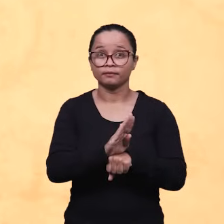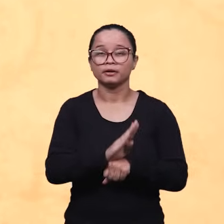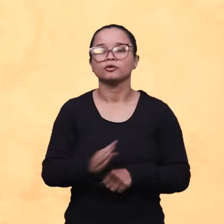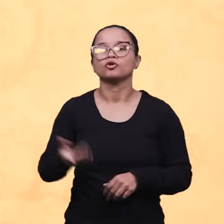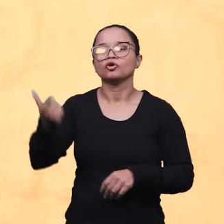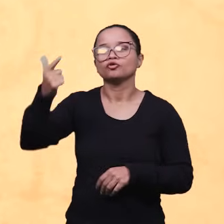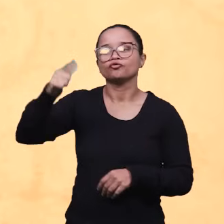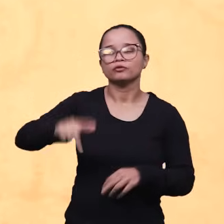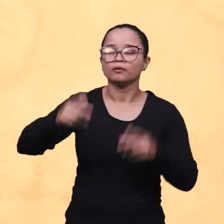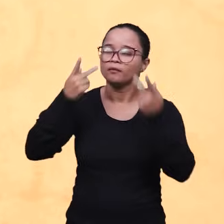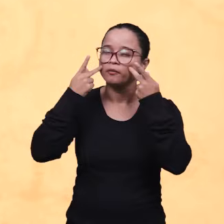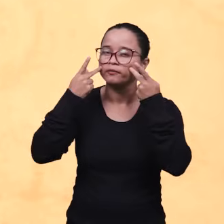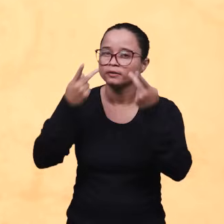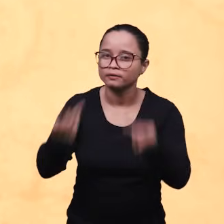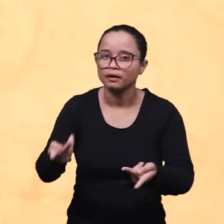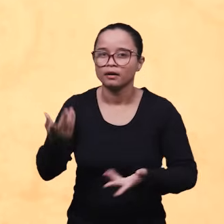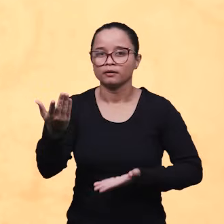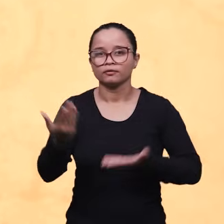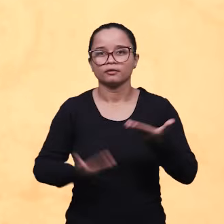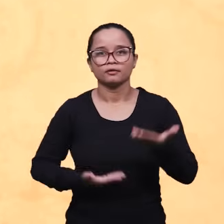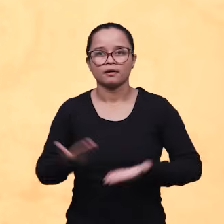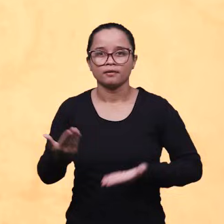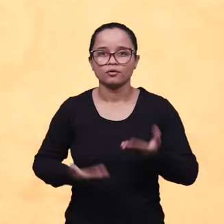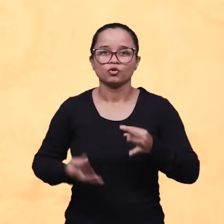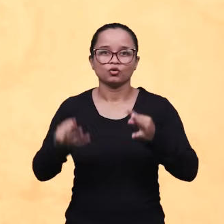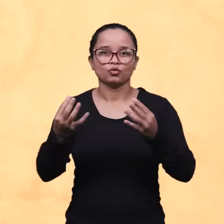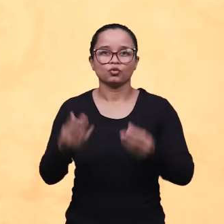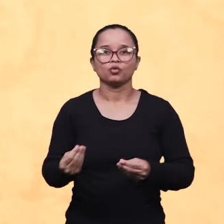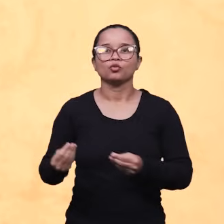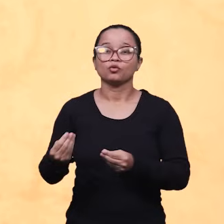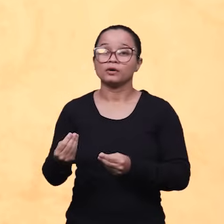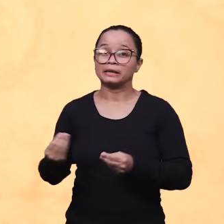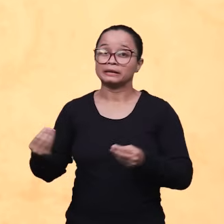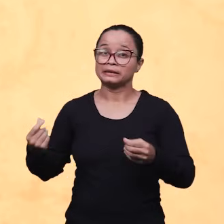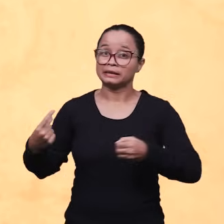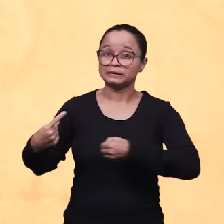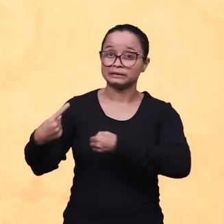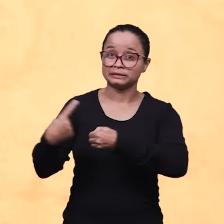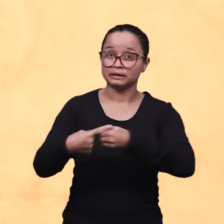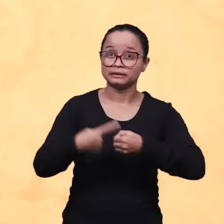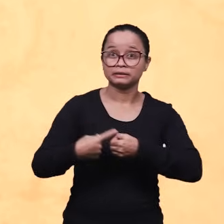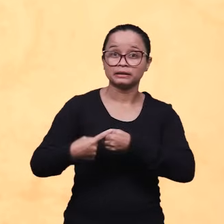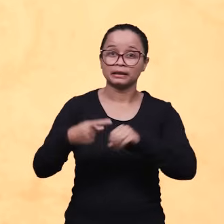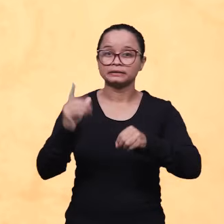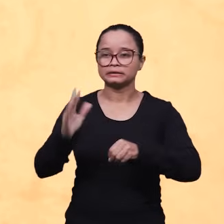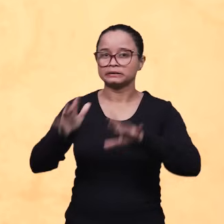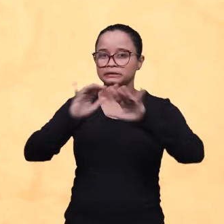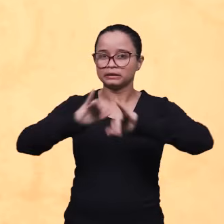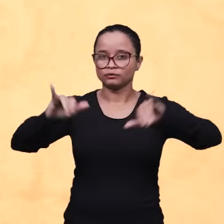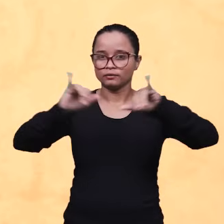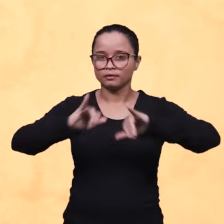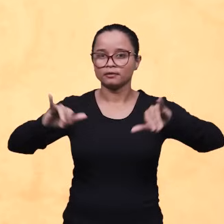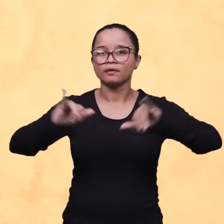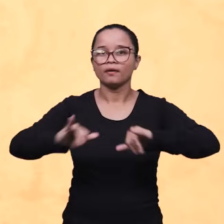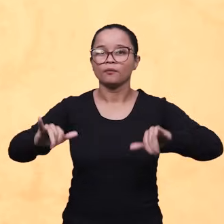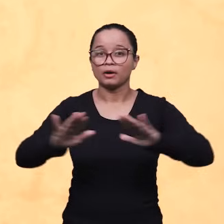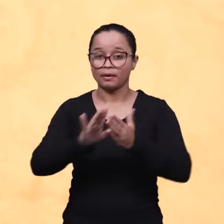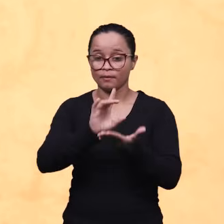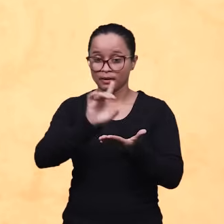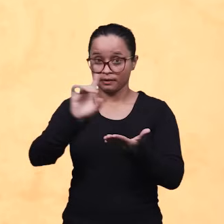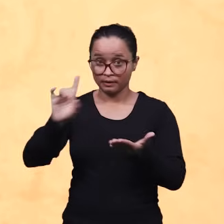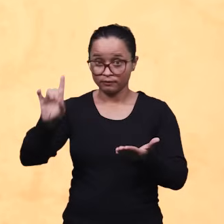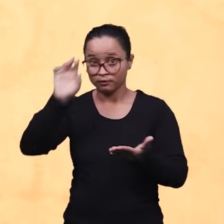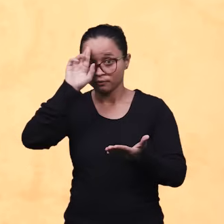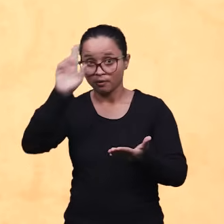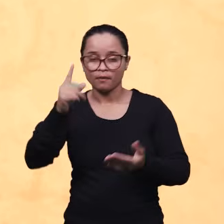visitar nossos irmãos por todas as cidades em que já anunciamos a palavra do Senhor, para ver como